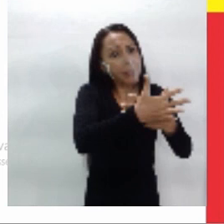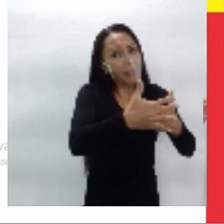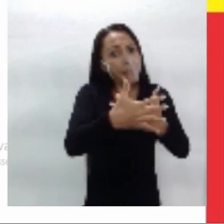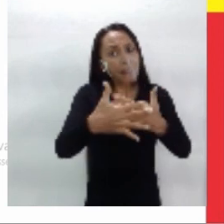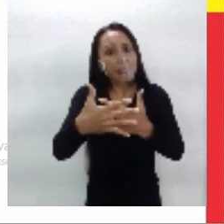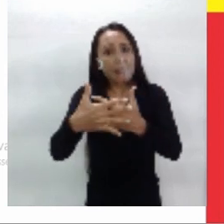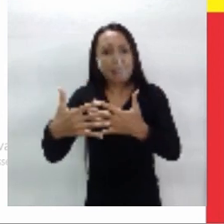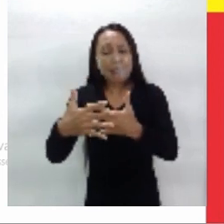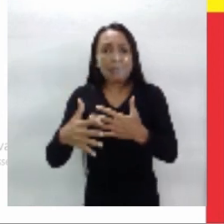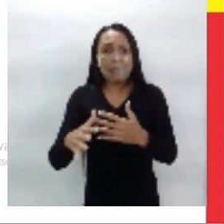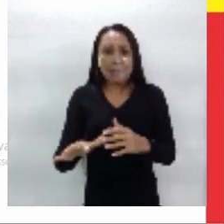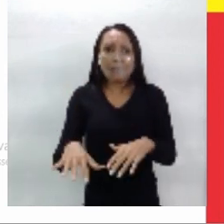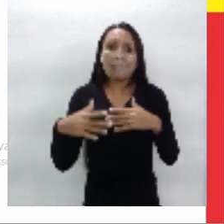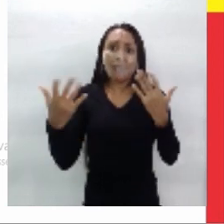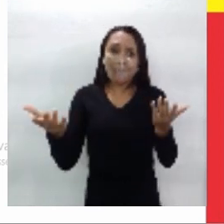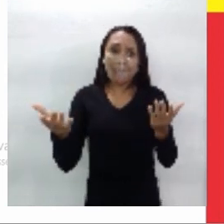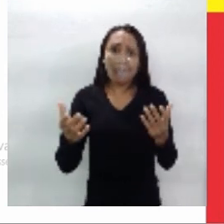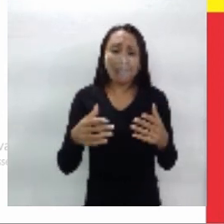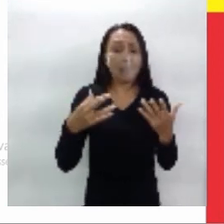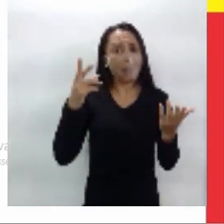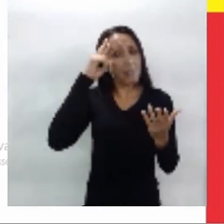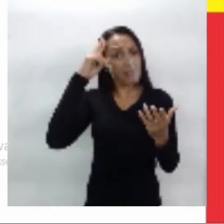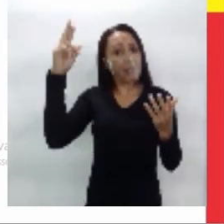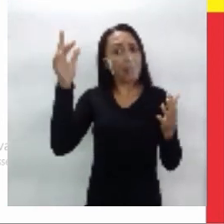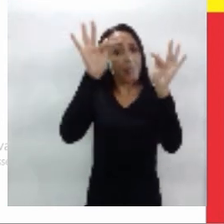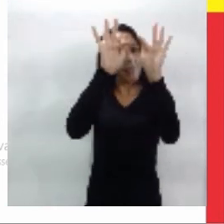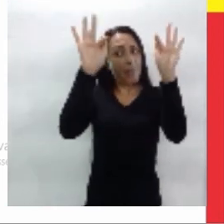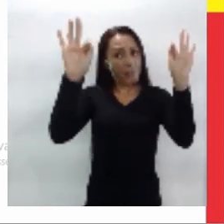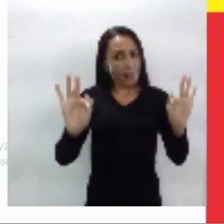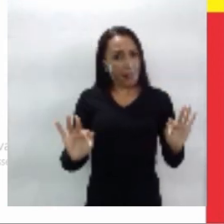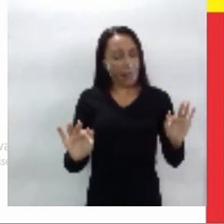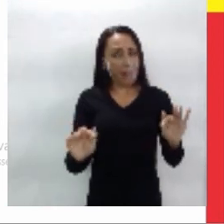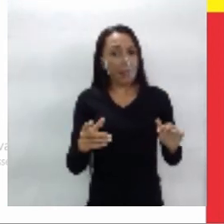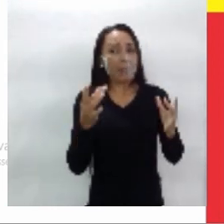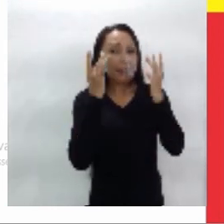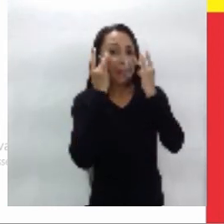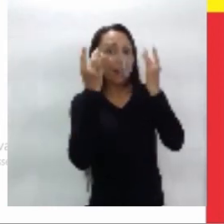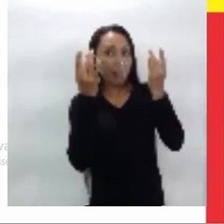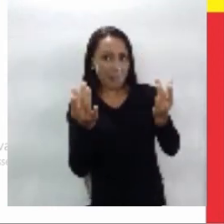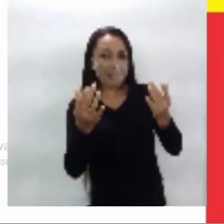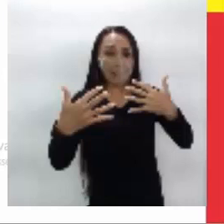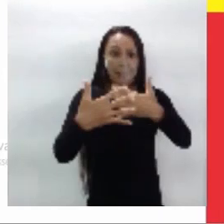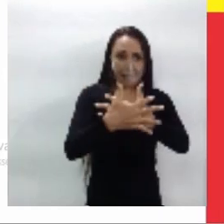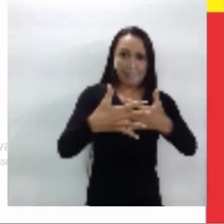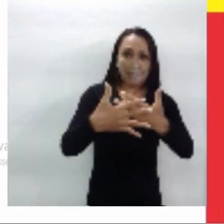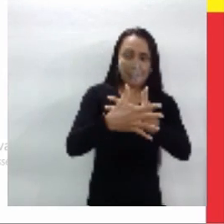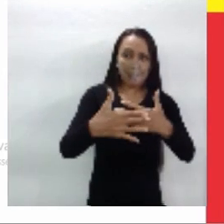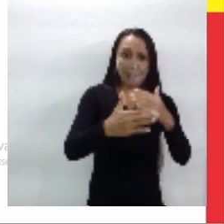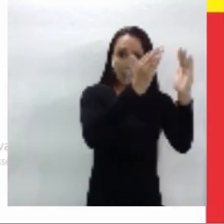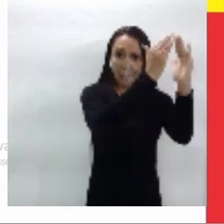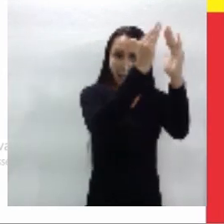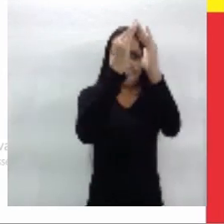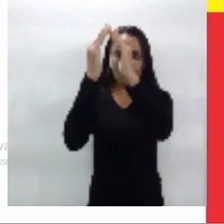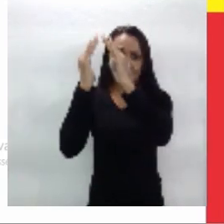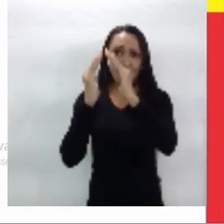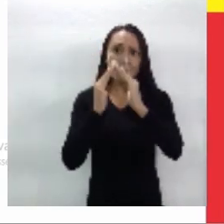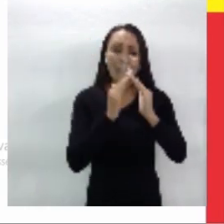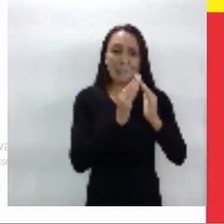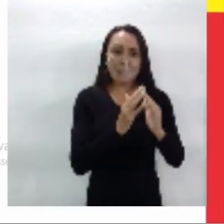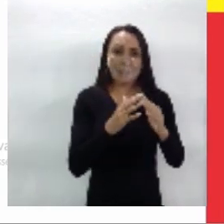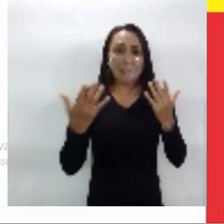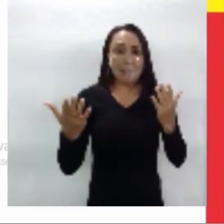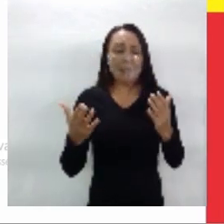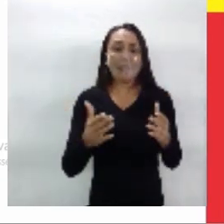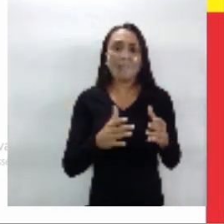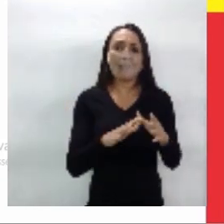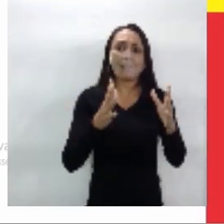cidades a qual tem o grande senhor feudal. Vocês estão vendo aí que tem um castelo no centro da cidade. Então, esse muro